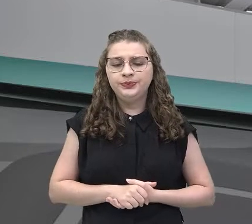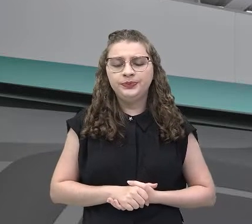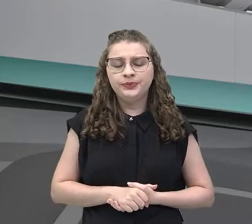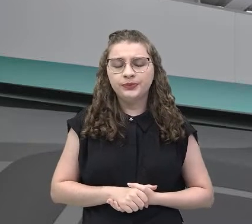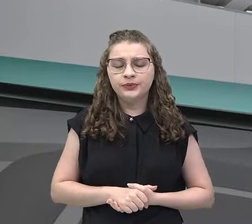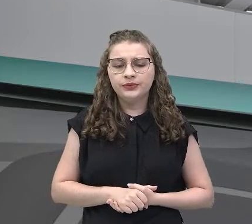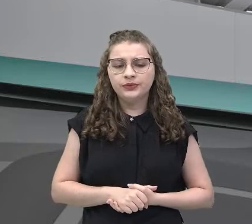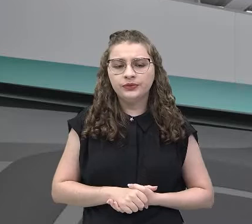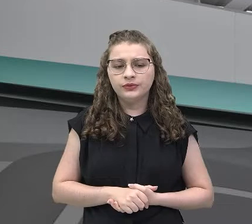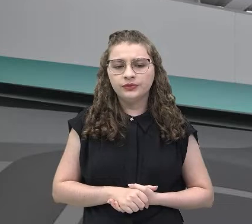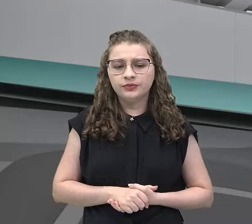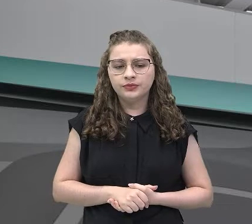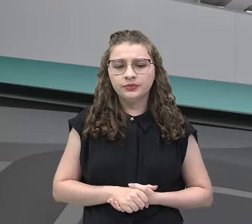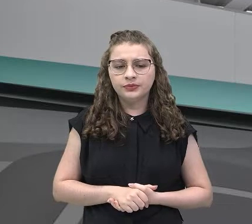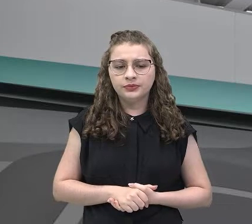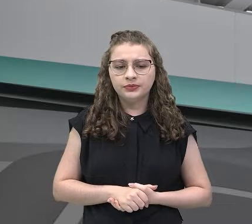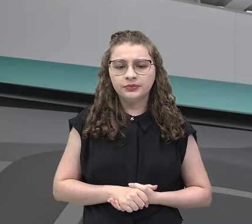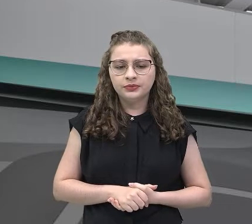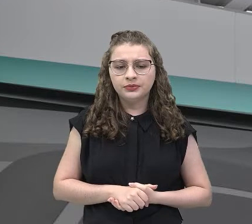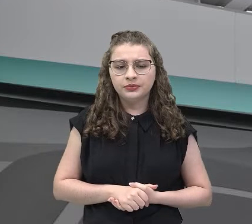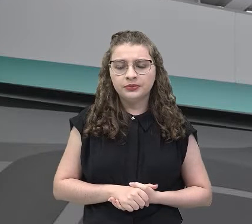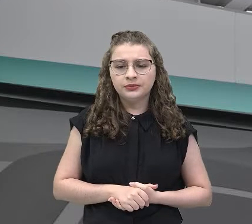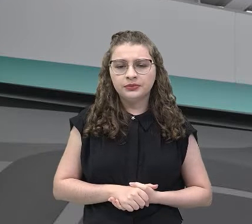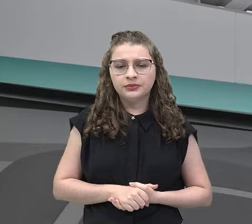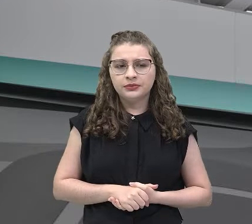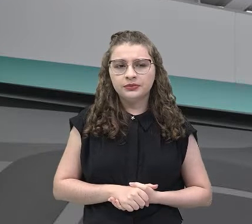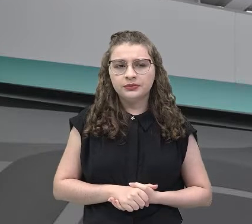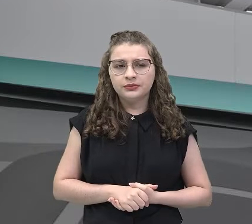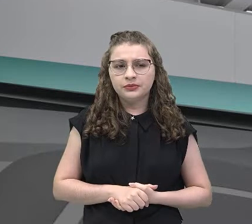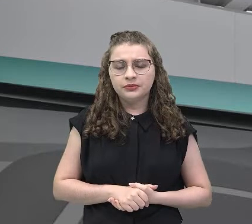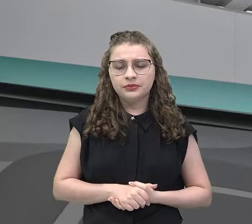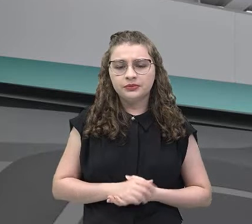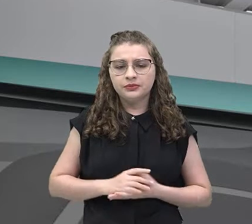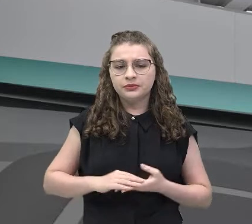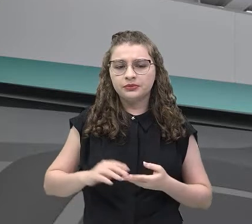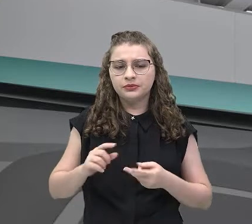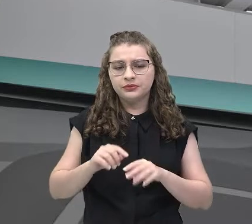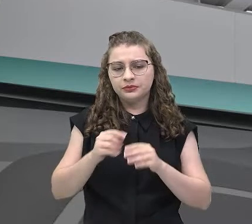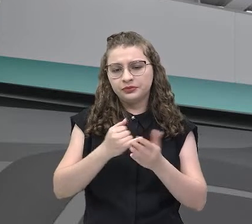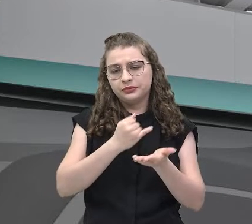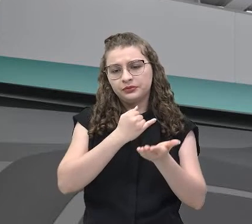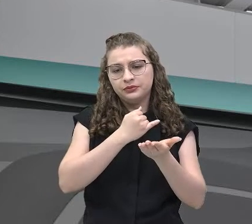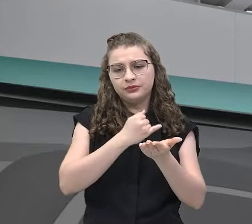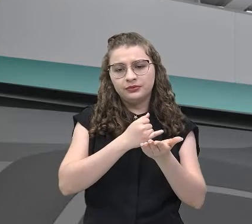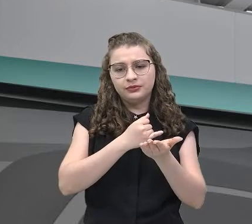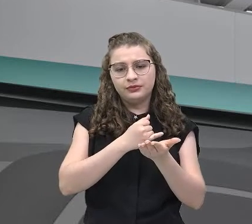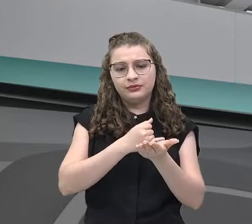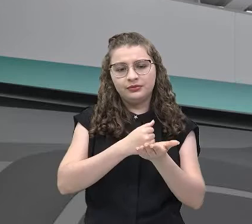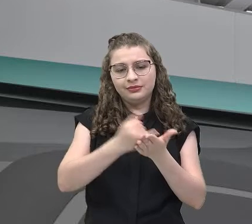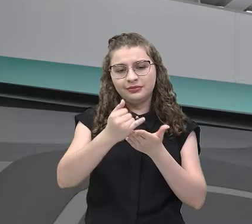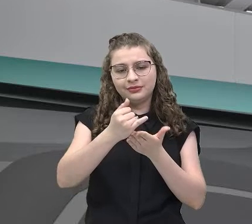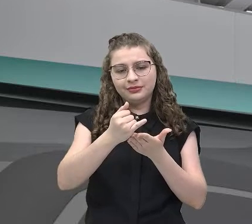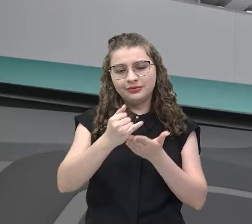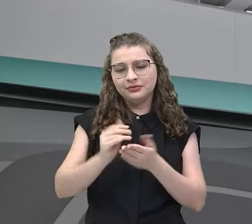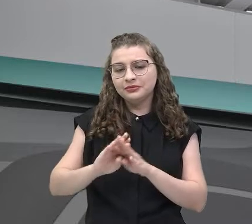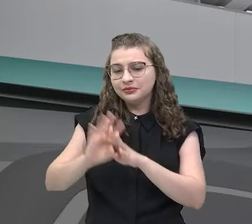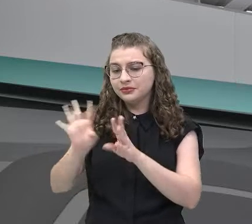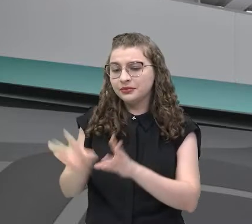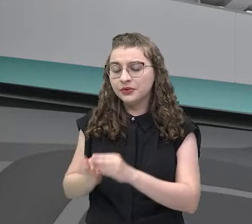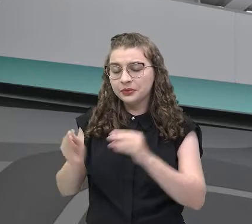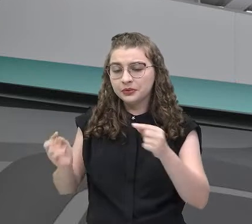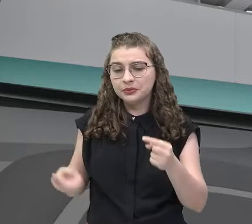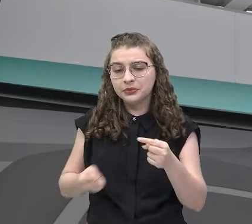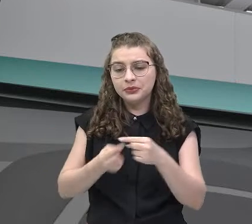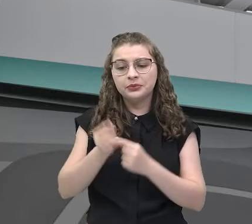temos? Vamos aí nosso passo. Então, primeiro e último parágrafo, essa mesma ideia aqui do anterior, né? Primeiro